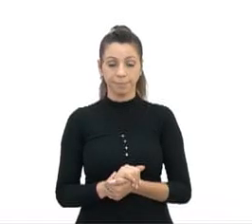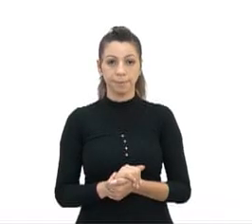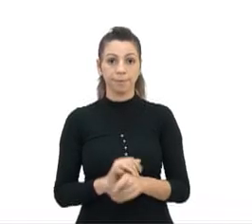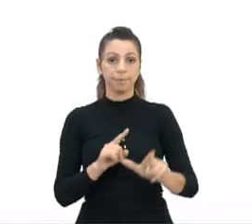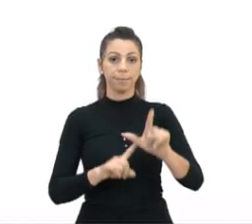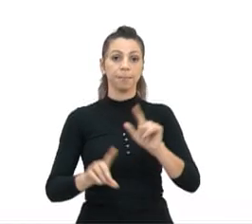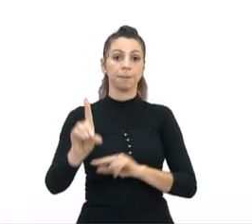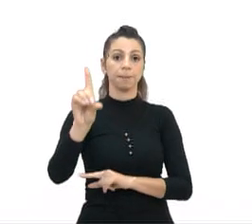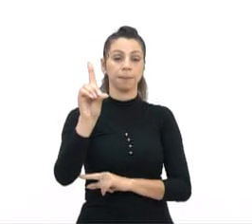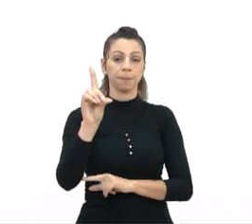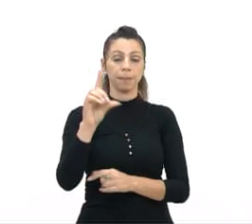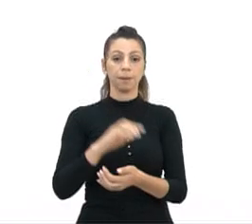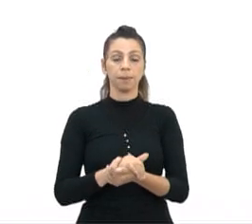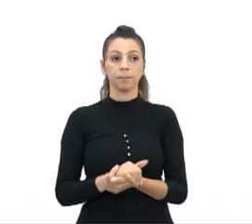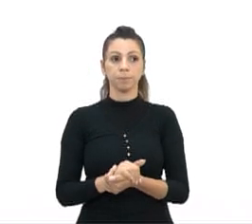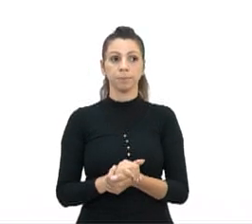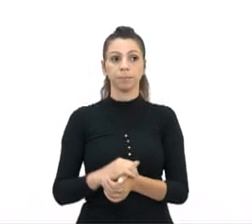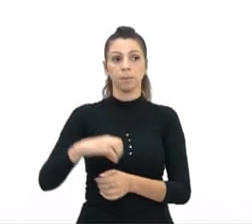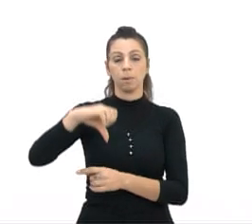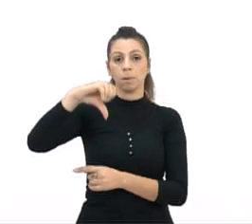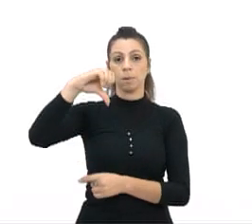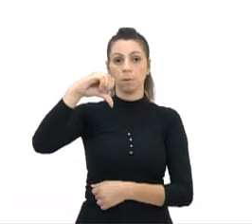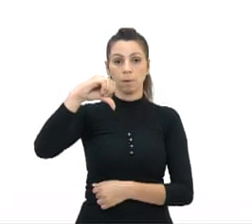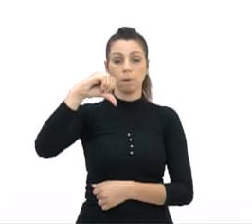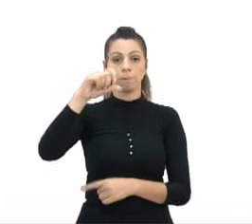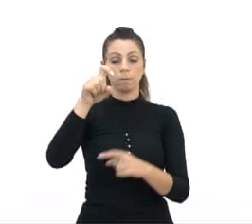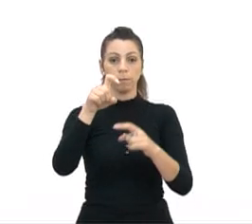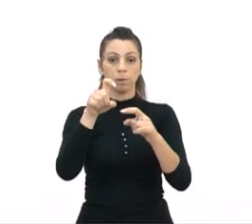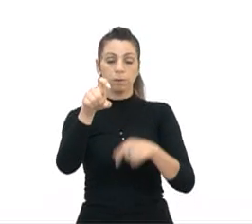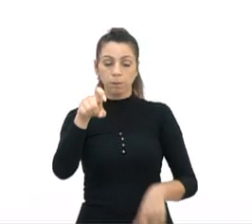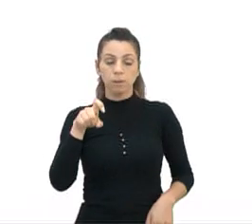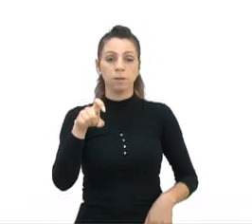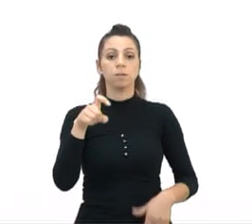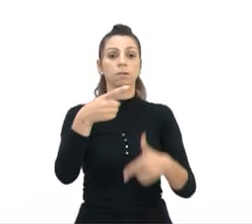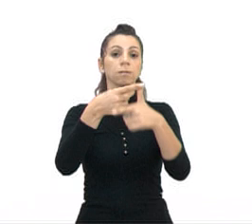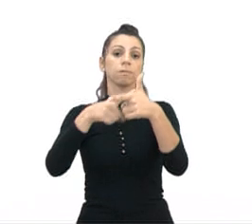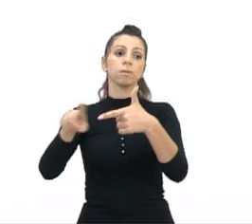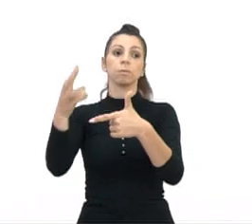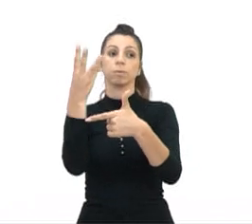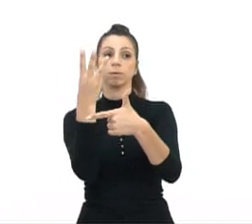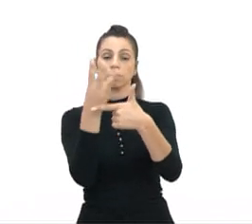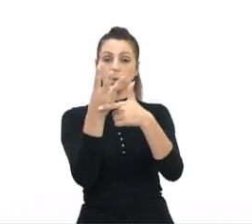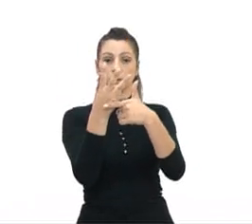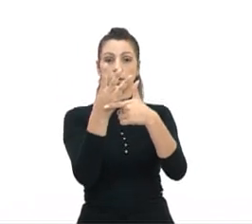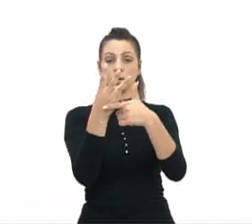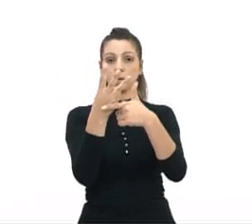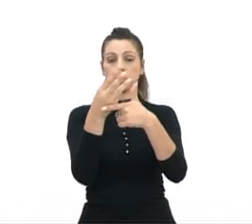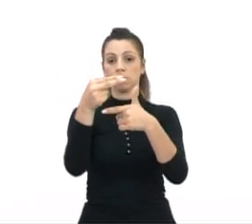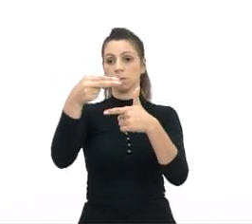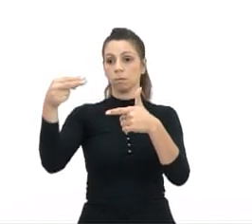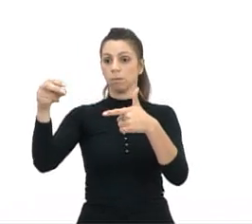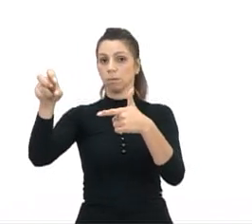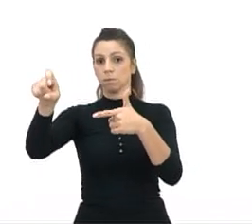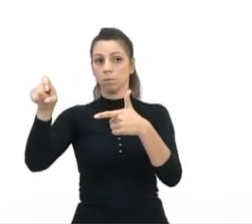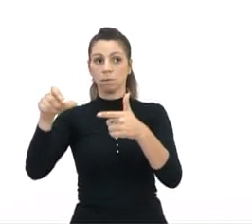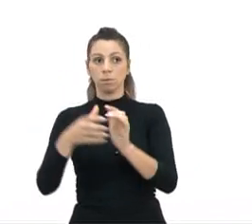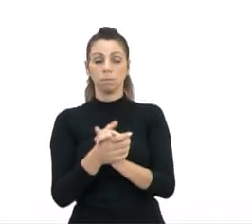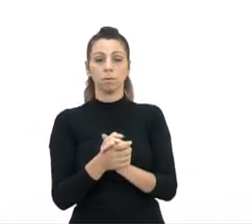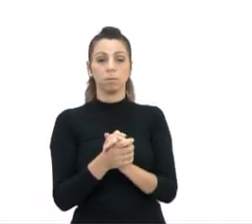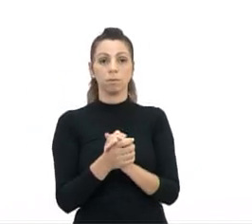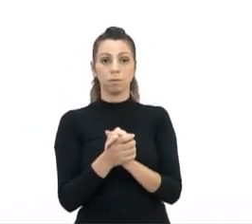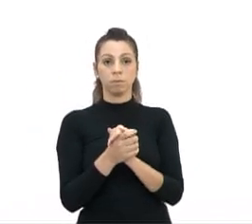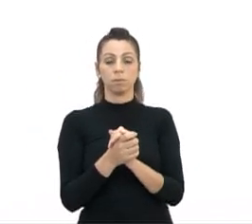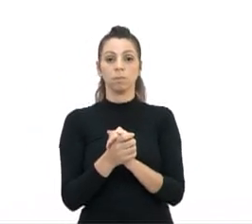Letra D. 9x dividido por 3. Esse não é tão difícil, ó. Desenho um retângulo de 9 de comprimento